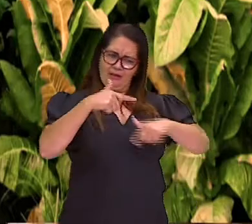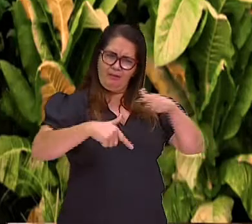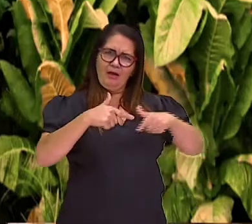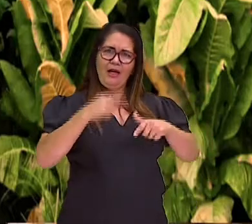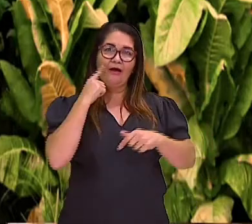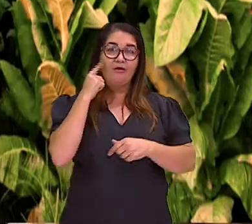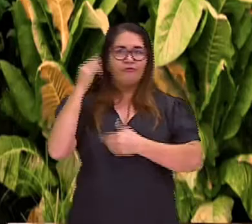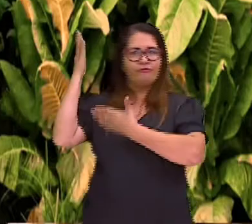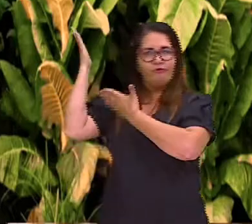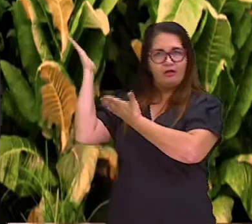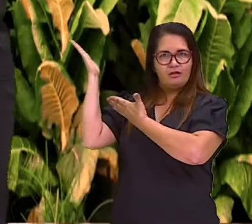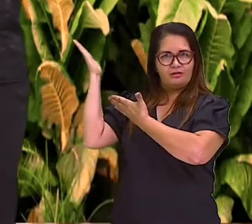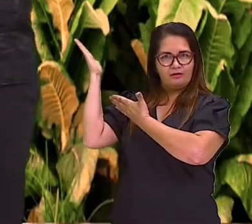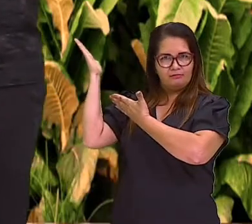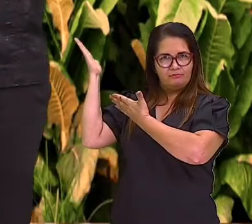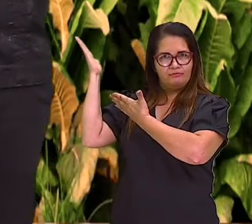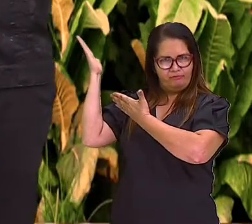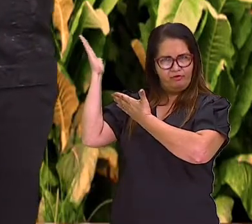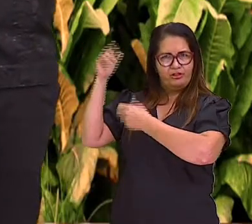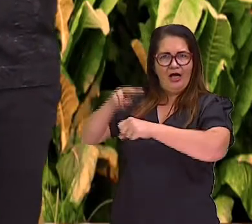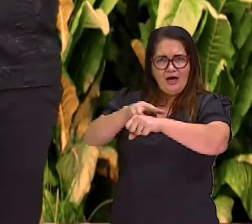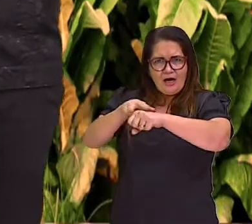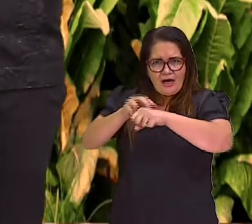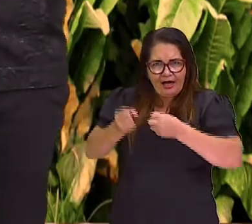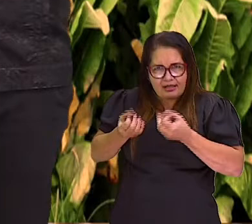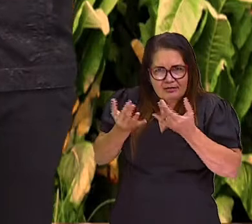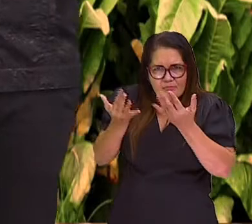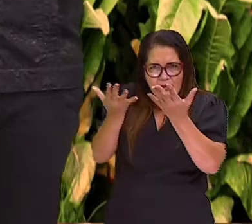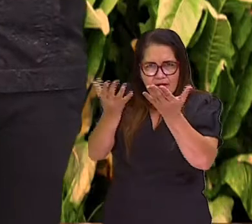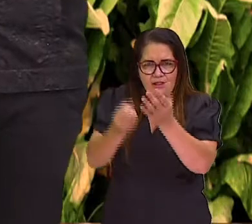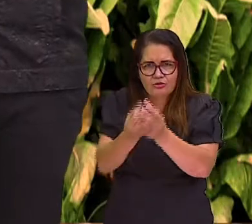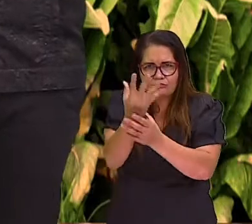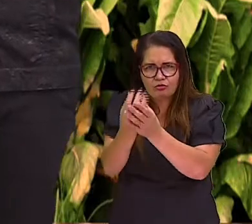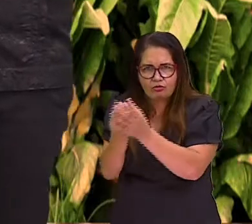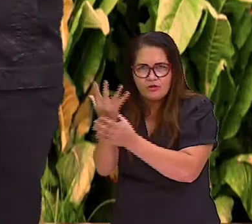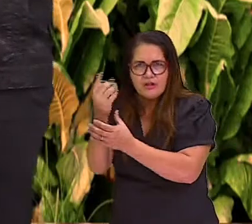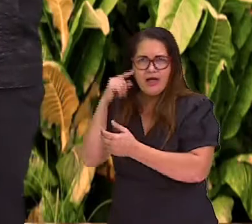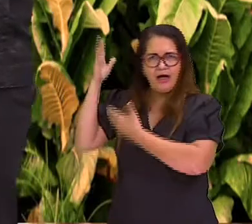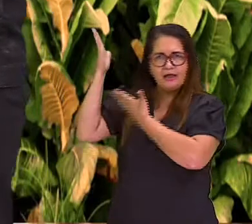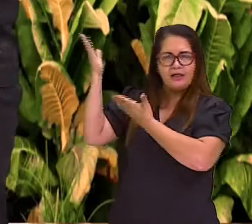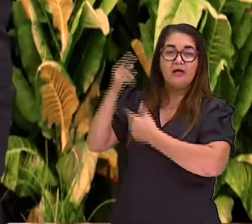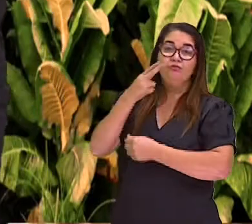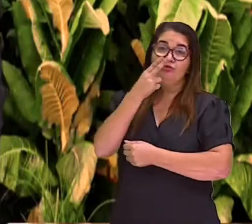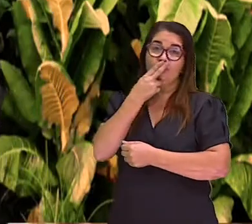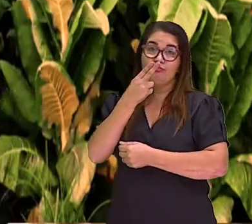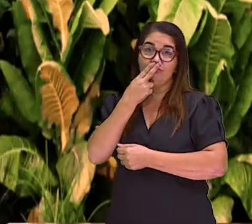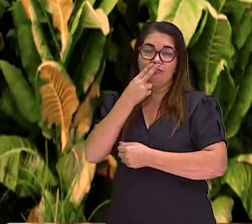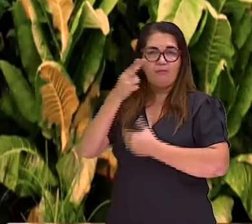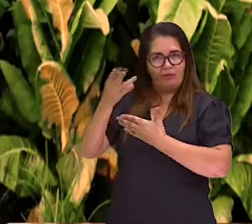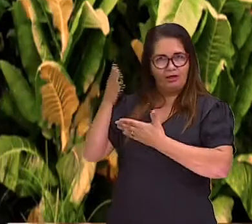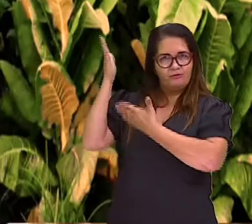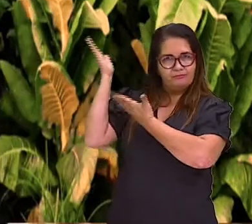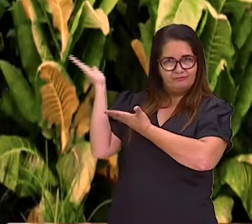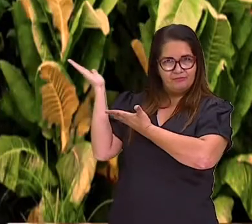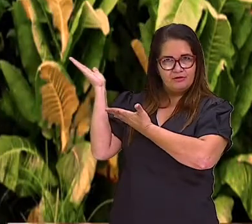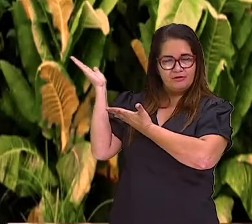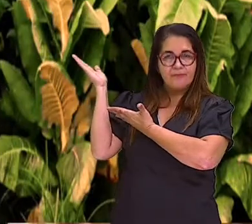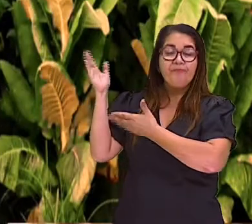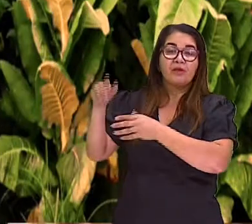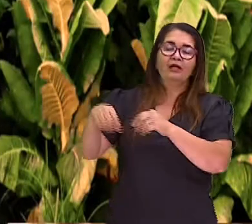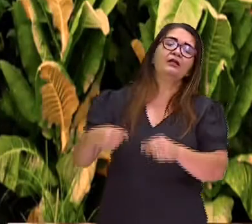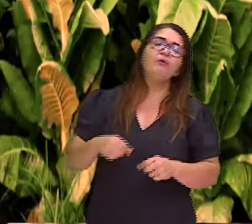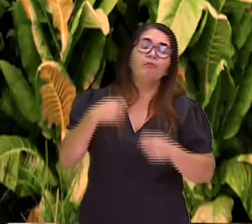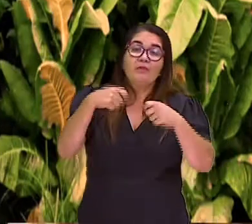do que acontecia no sul. O objetivo desse tipo de colônia era o de realmente